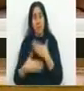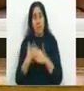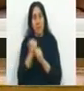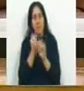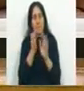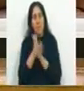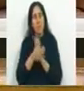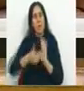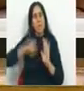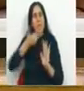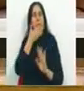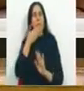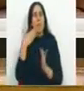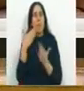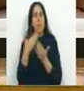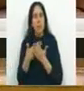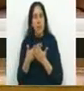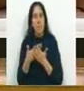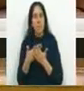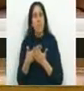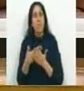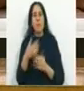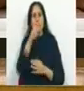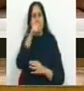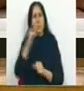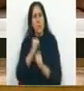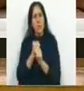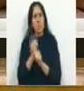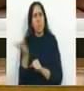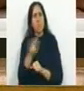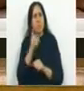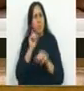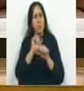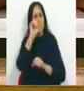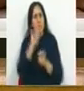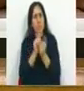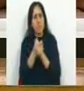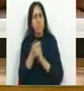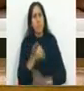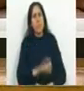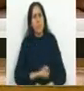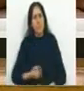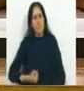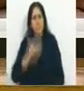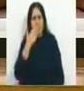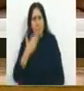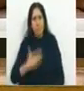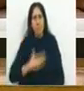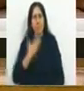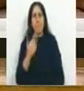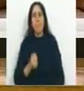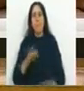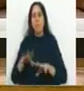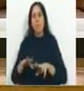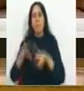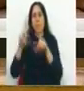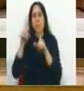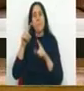importante instrumento na requalificação de muitos trabalhadores que caem no desemprego, na recuperação